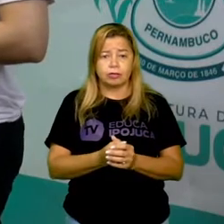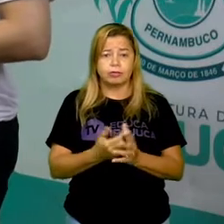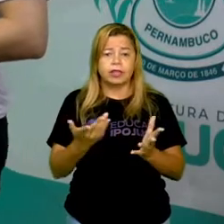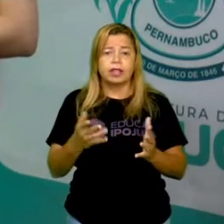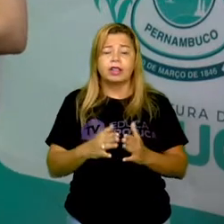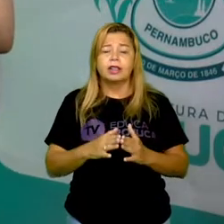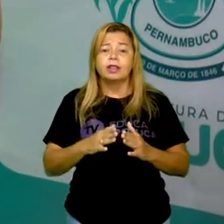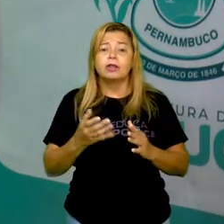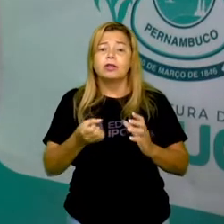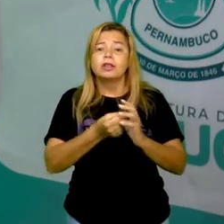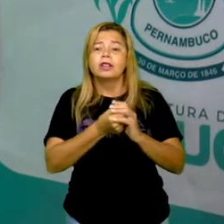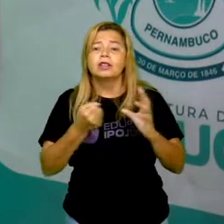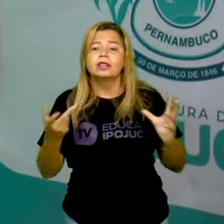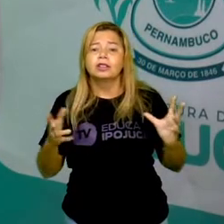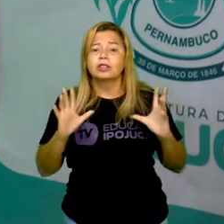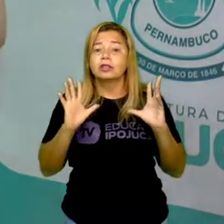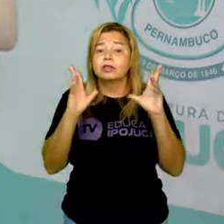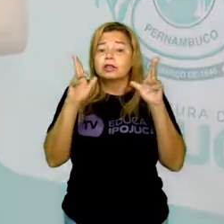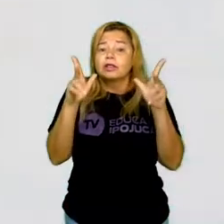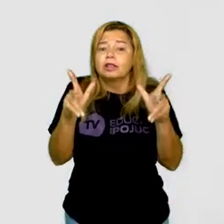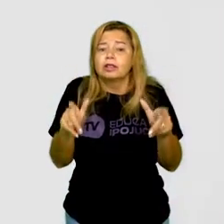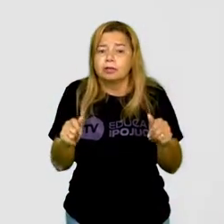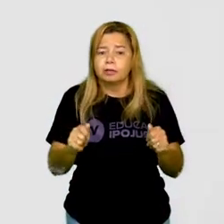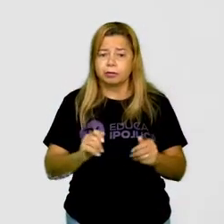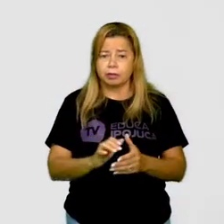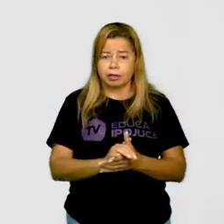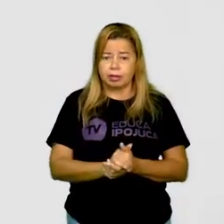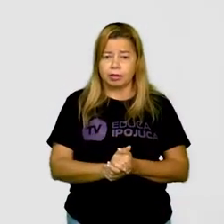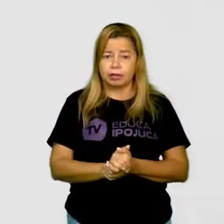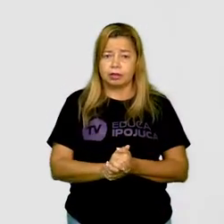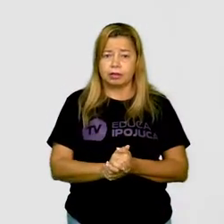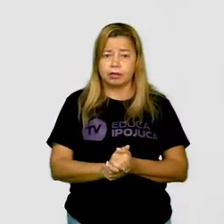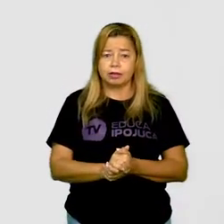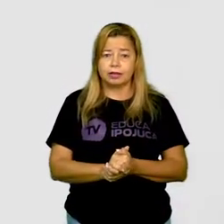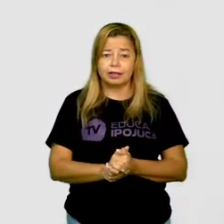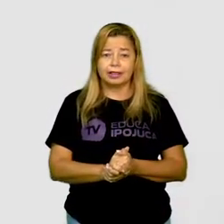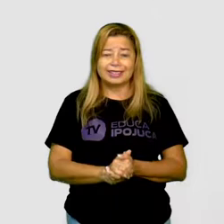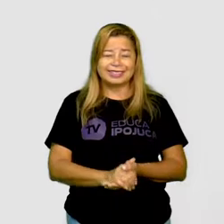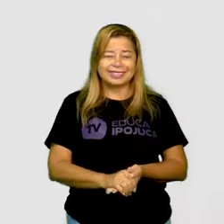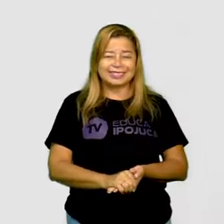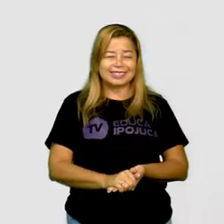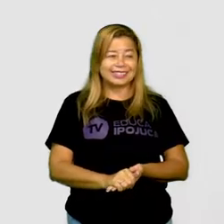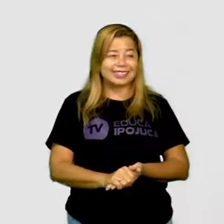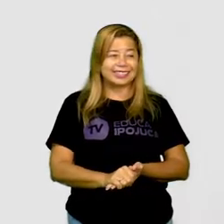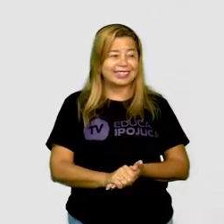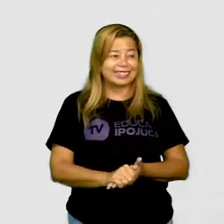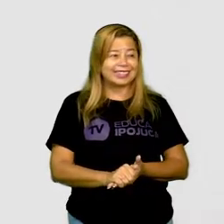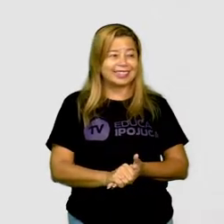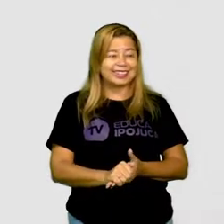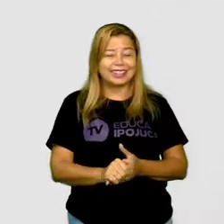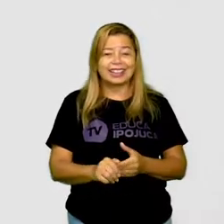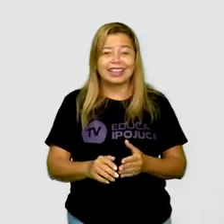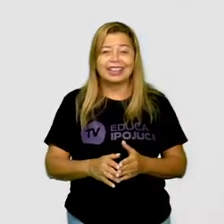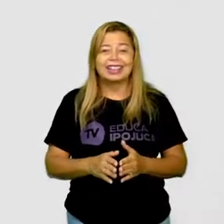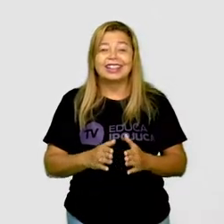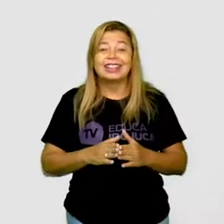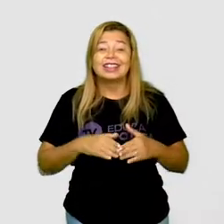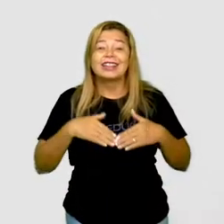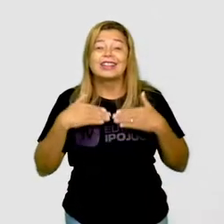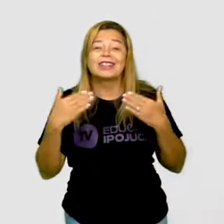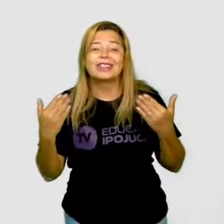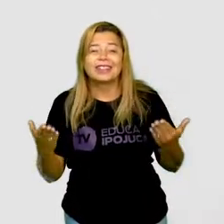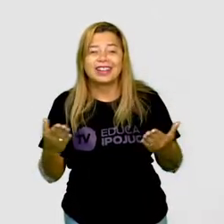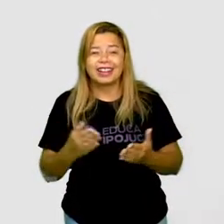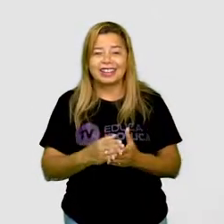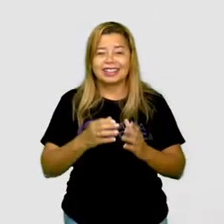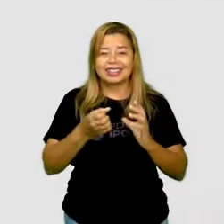animais. Tem que são. O que é que. Ah, gente, perdão, desculpa. Que características esses animais têm que